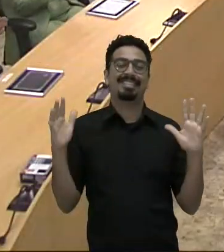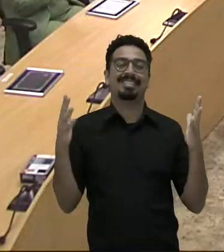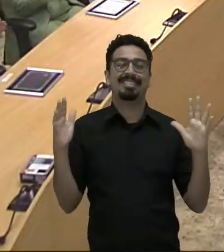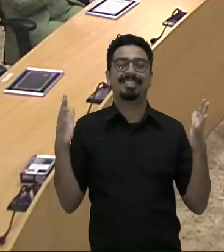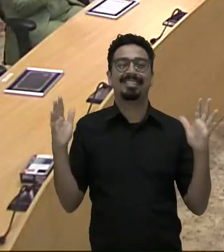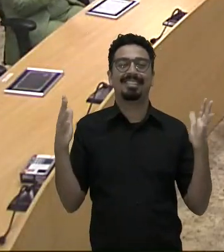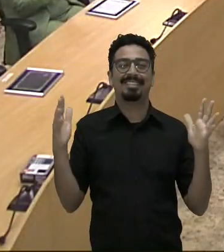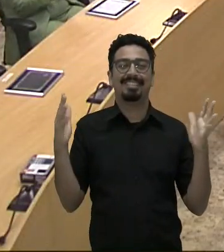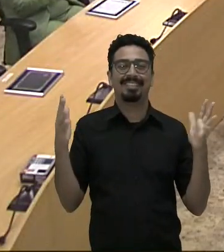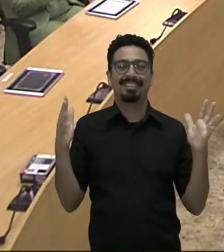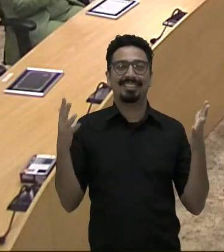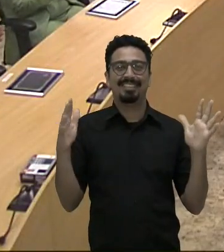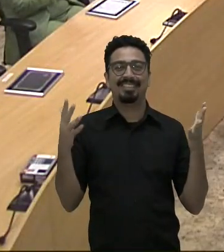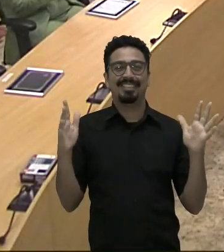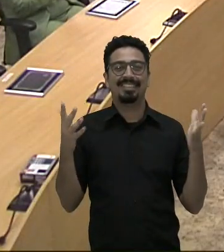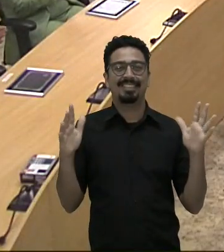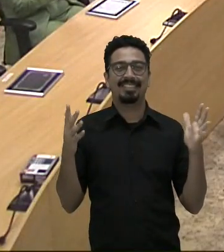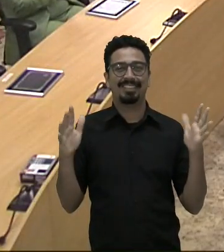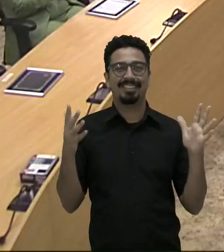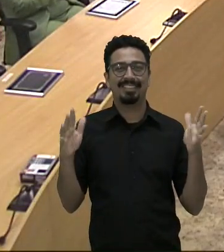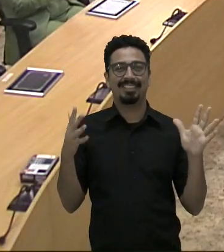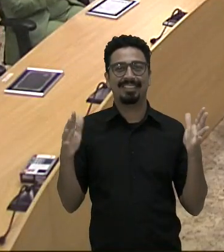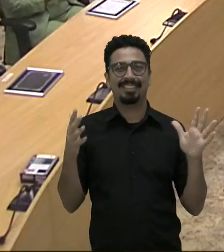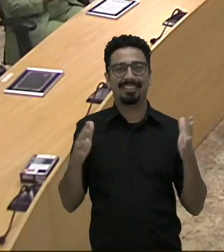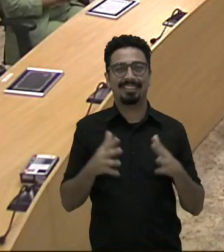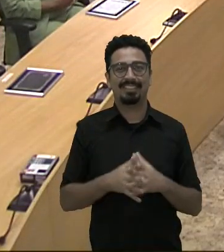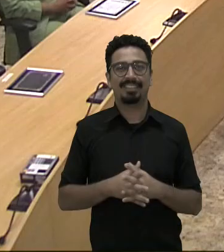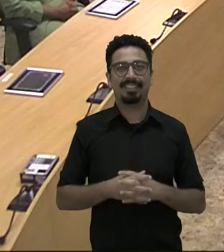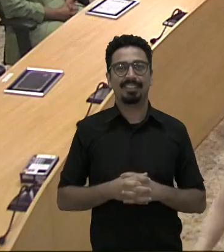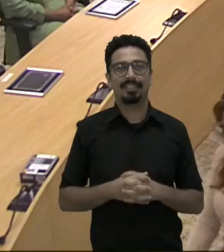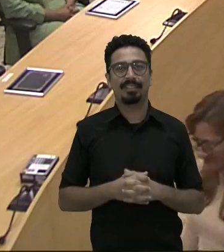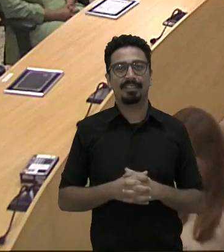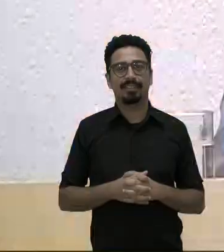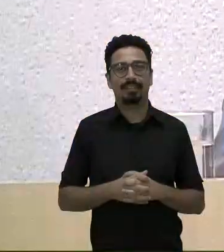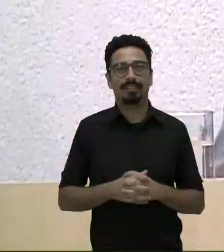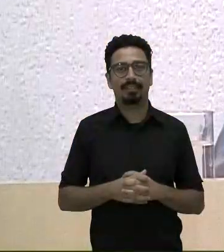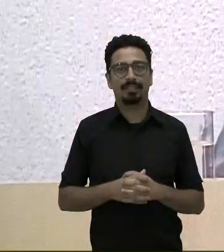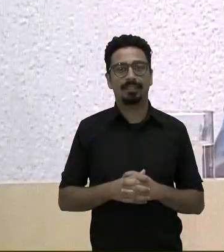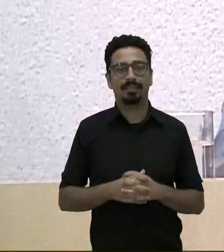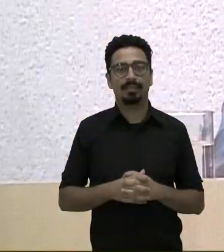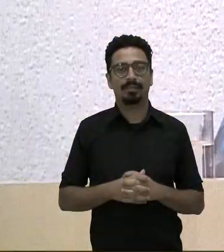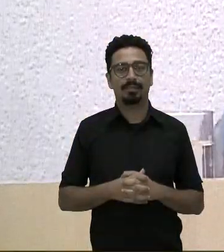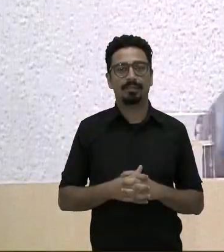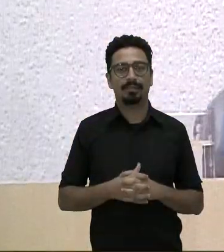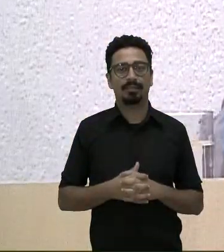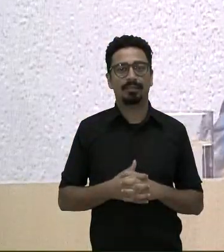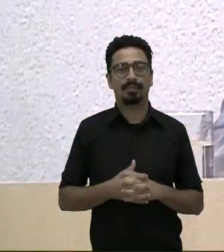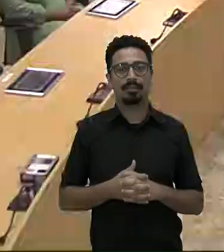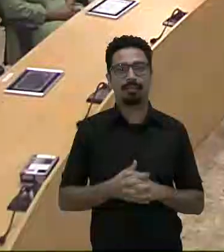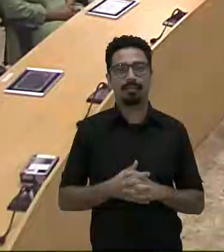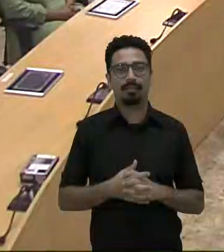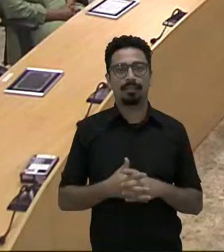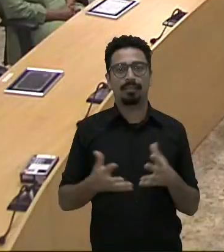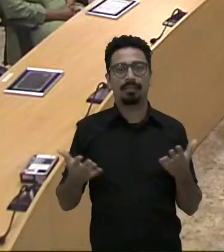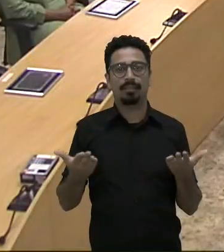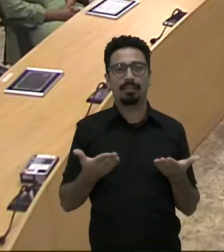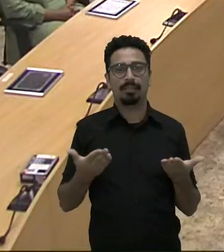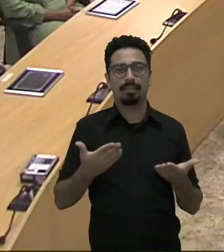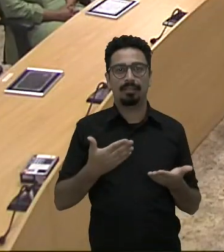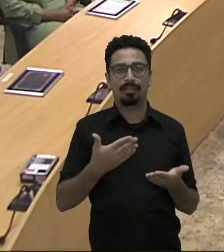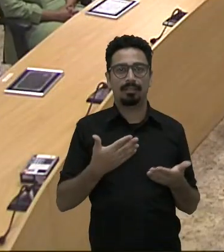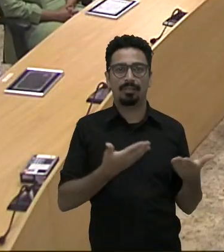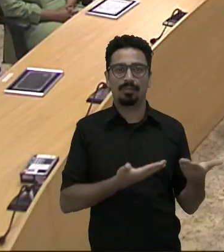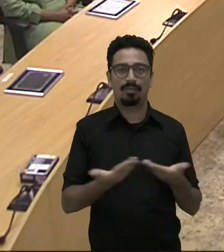É. Convidamos à frente desta mesa meu